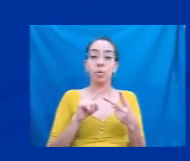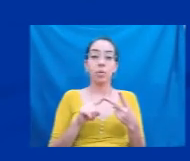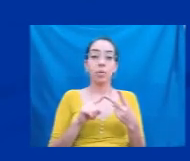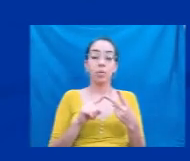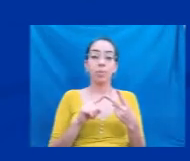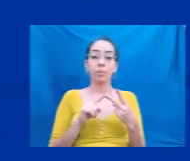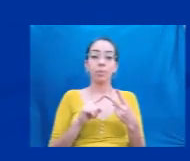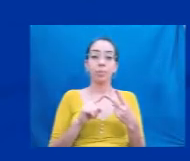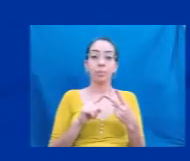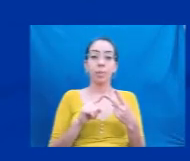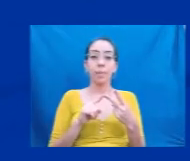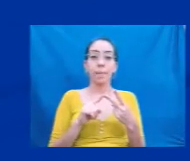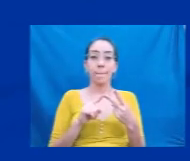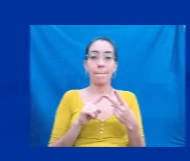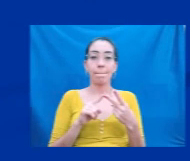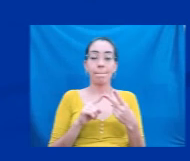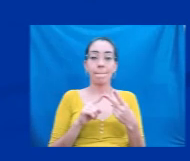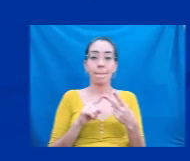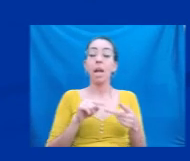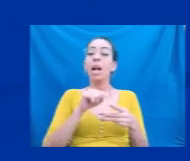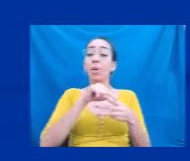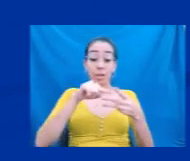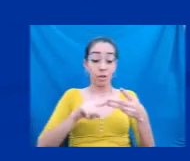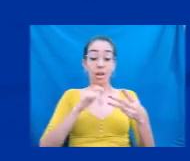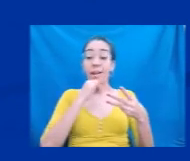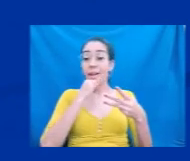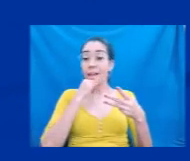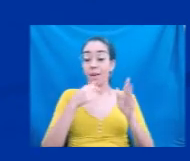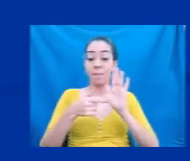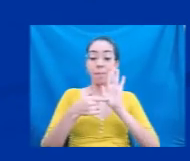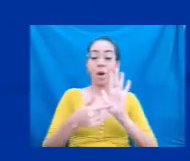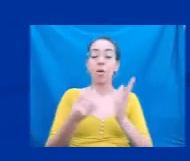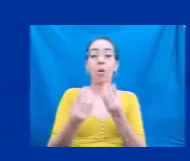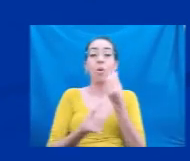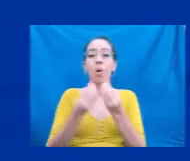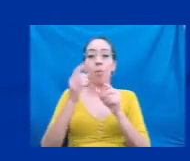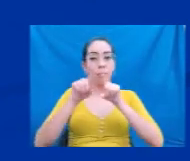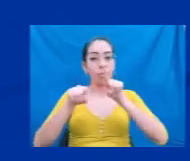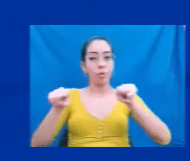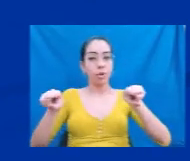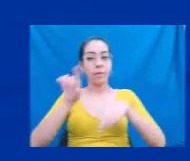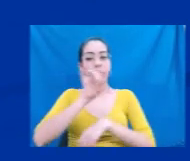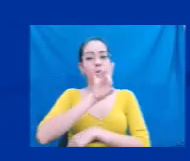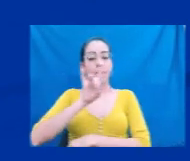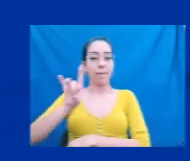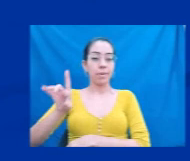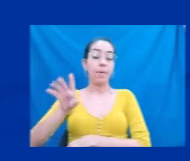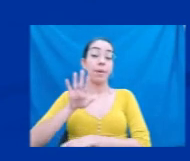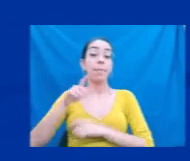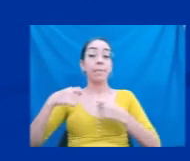anidrido, né? O álcool isobutílico, o amoníaco. Então, tudo isso aí tem que ser levado em conta, até em relação